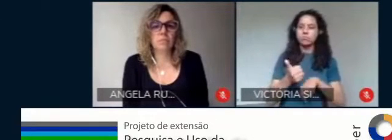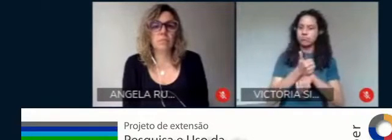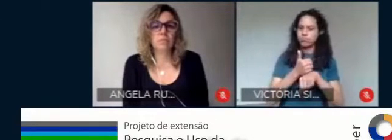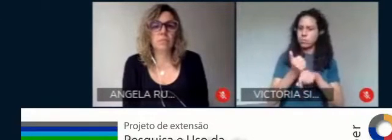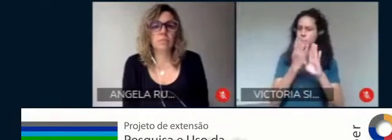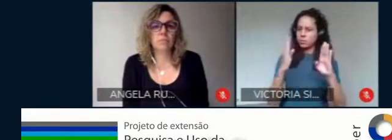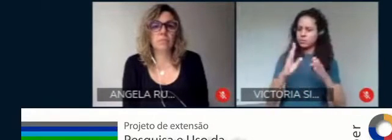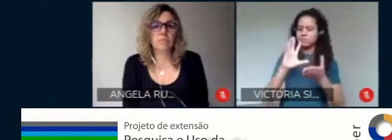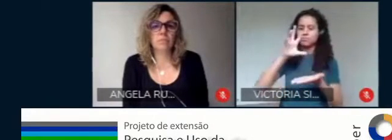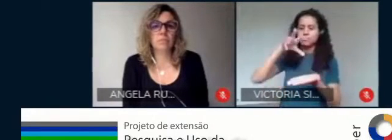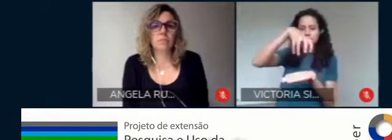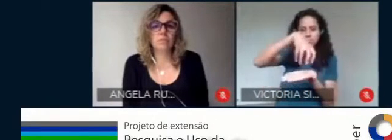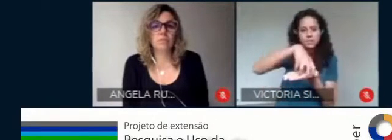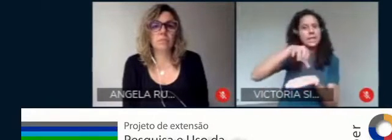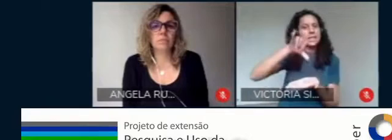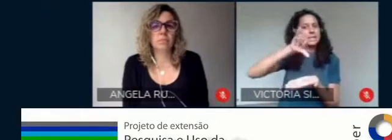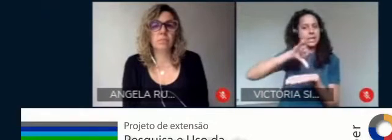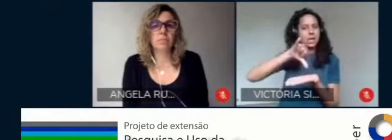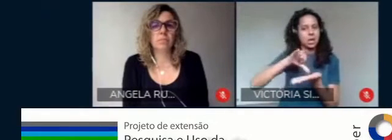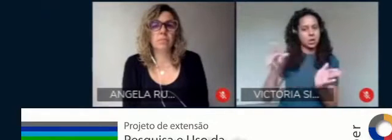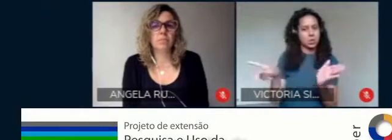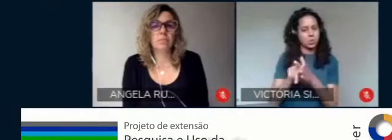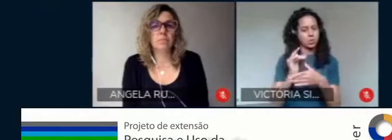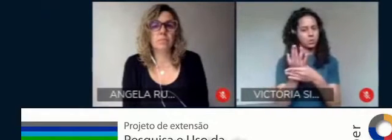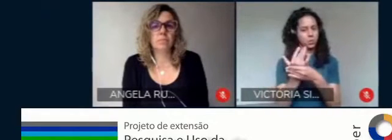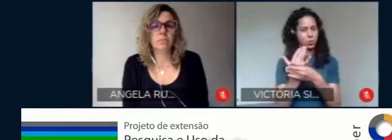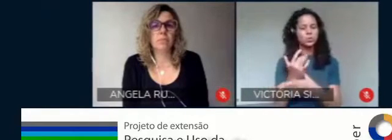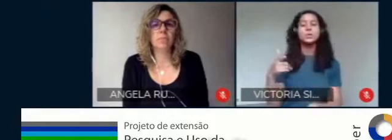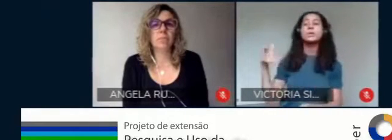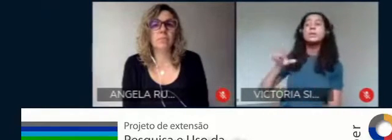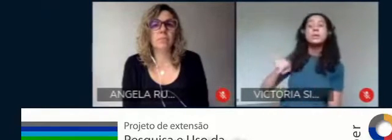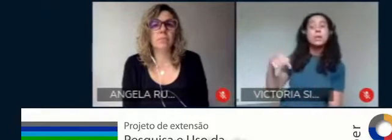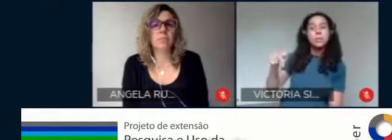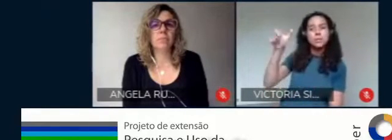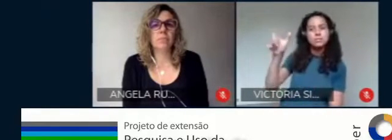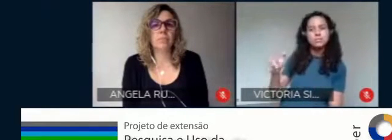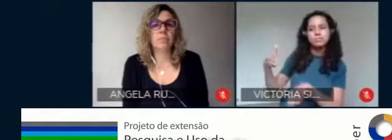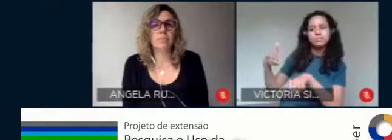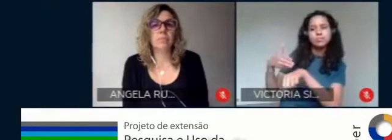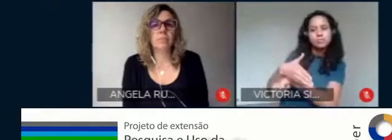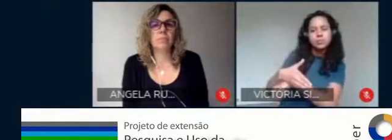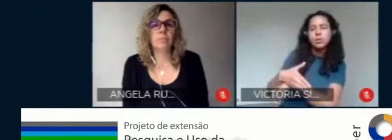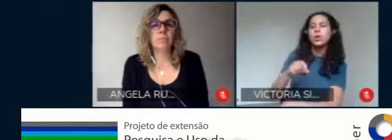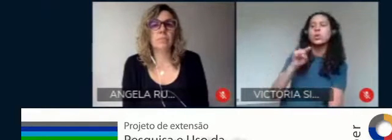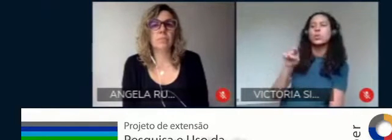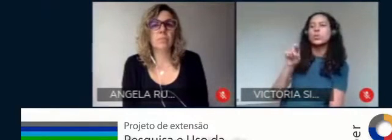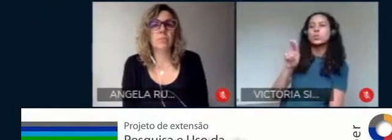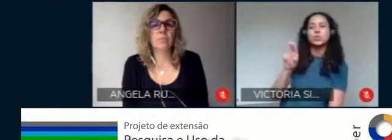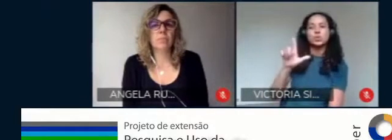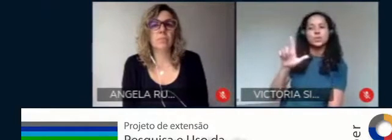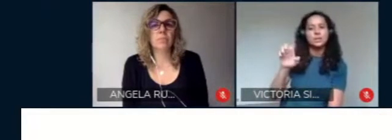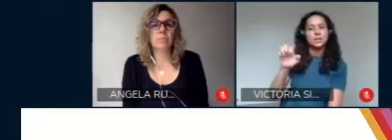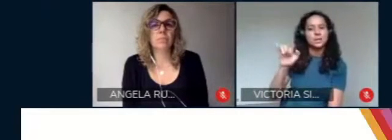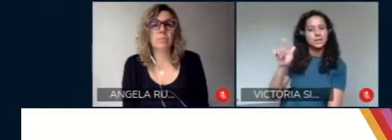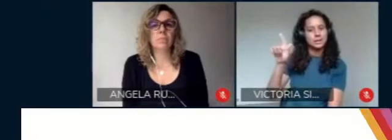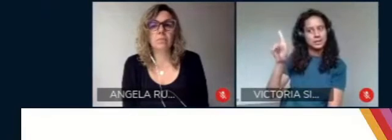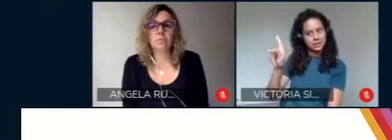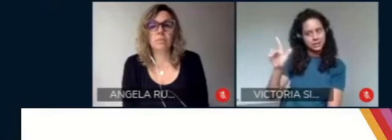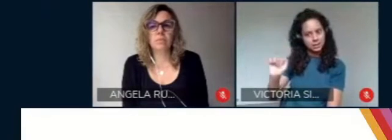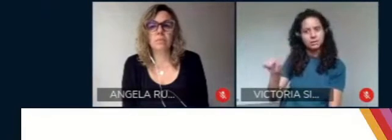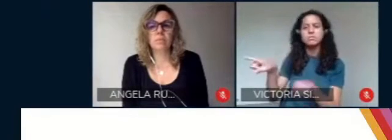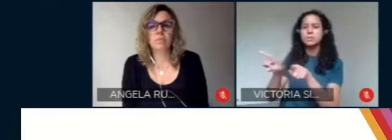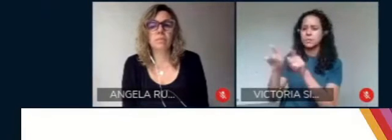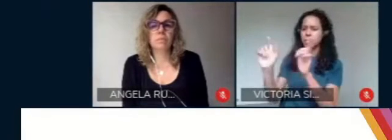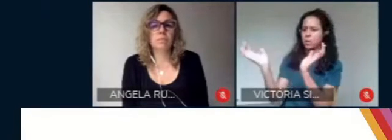Zuleika, ela está chegando, uma hora ela chega, que seria a ministrante de hoje, que é bibliotecária também na Biblioteca Central. E hoje nós vamos